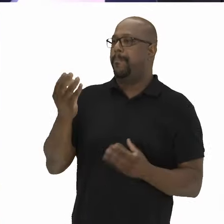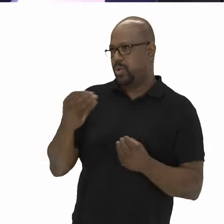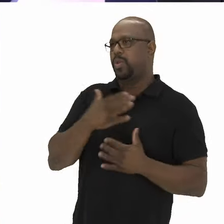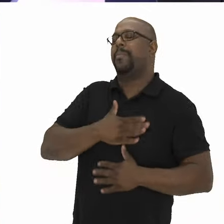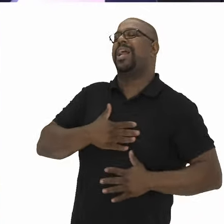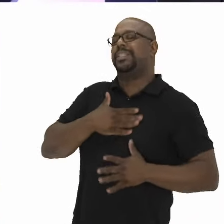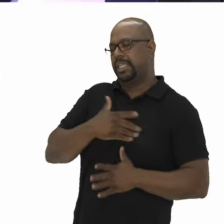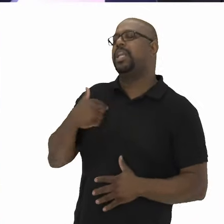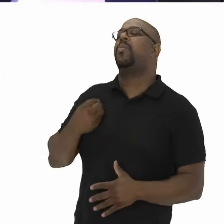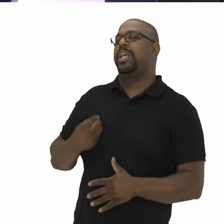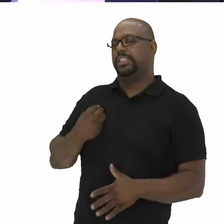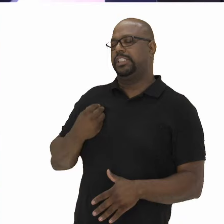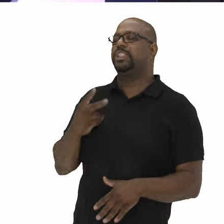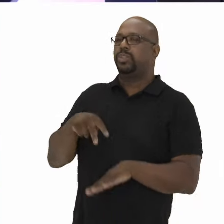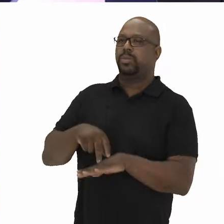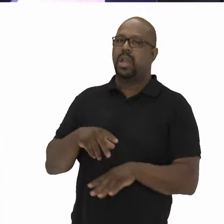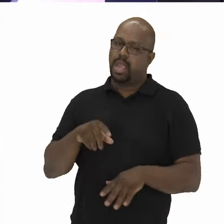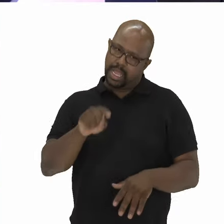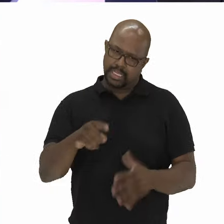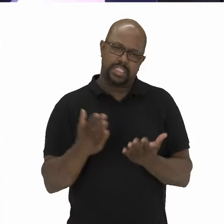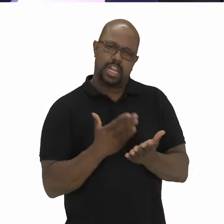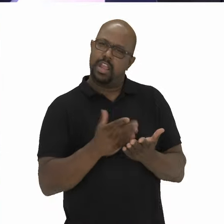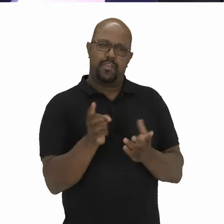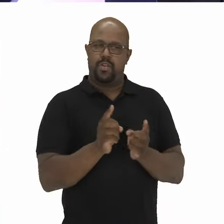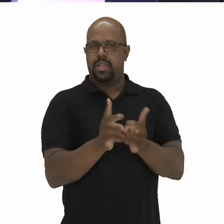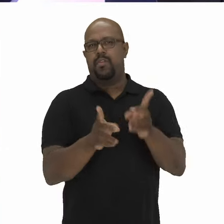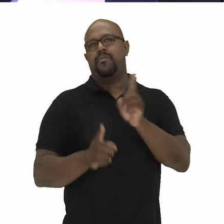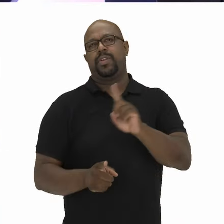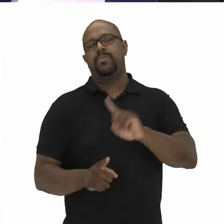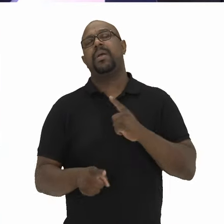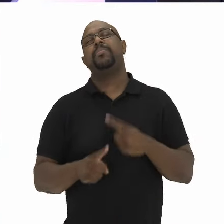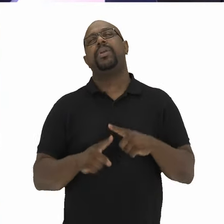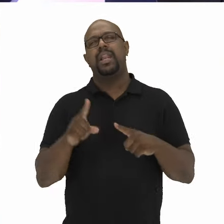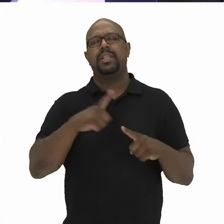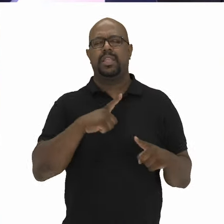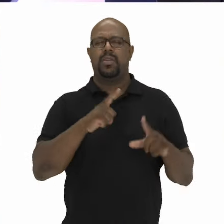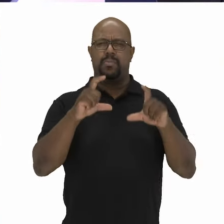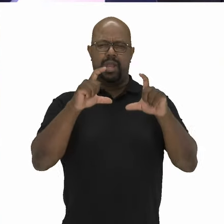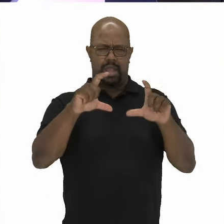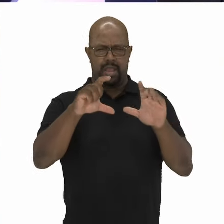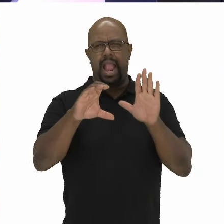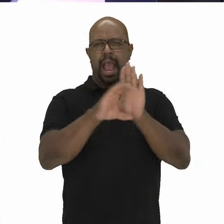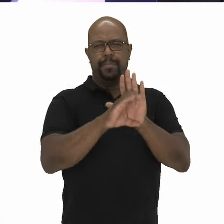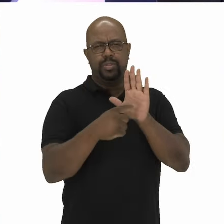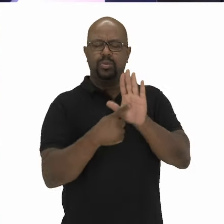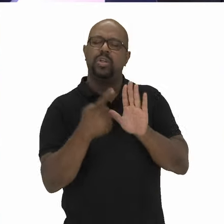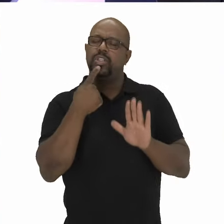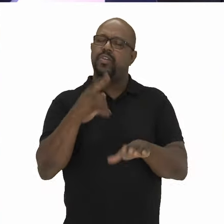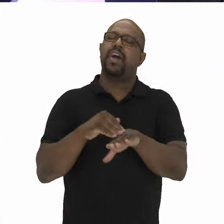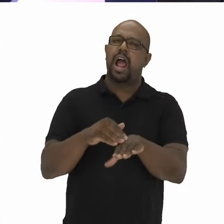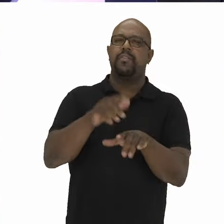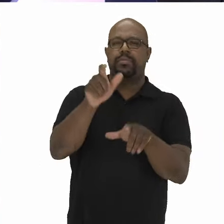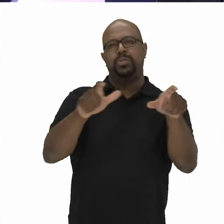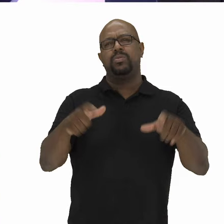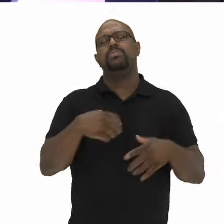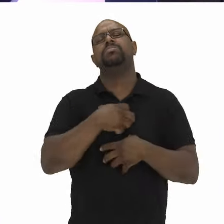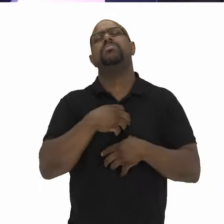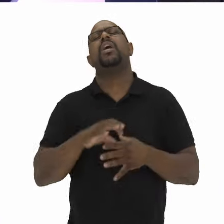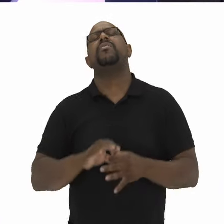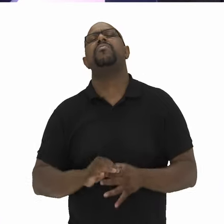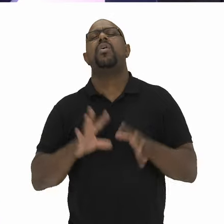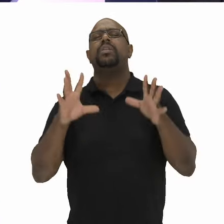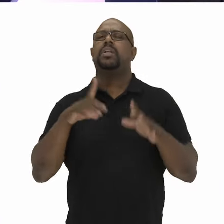eu existo esse livro ele eu não vendo mais esse livro porque ele tem um capítulo onde eu deixava as pessoas